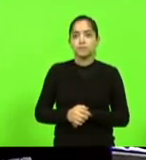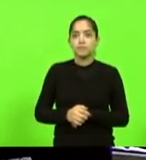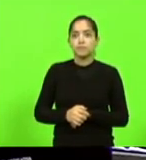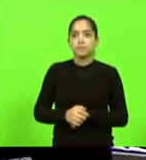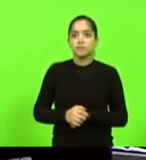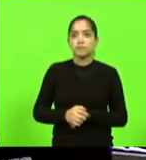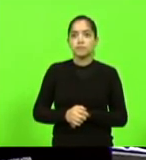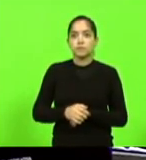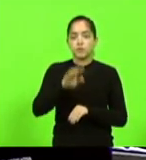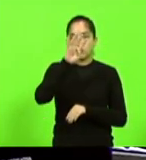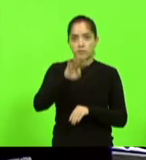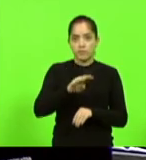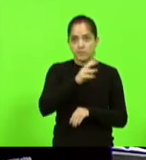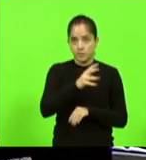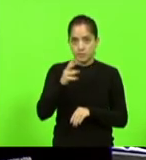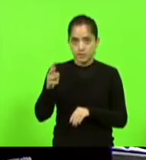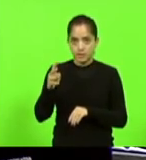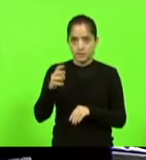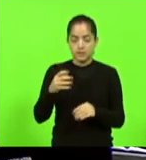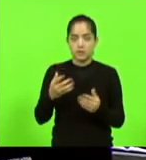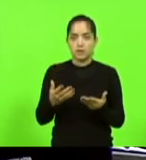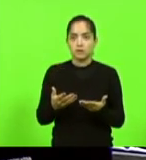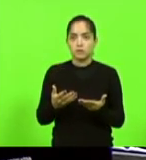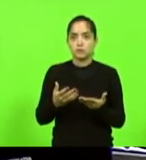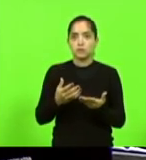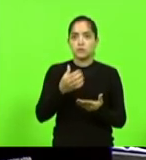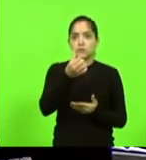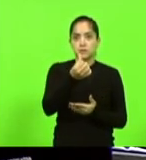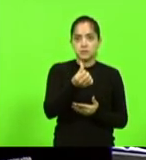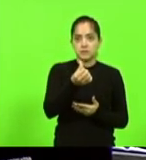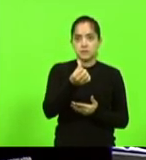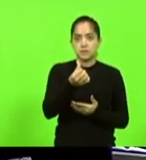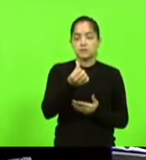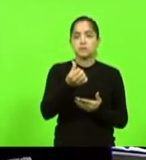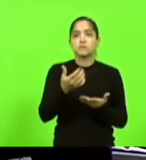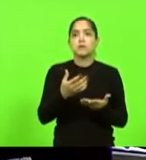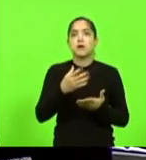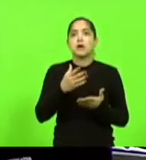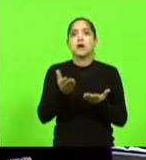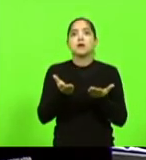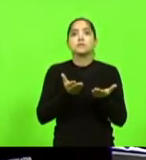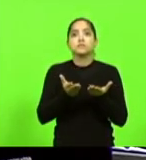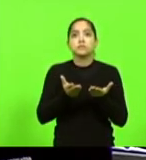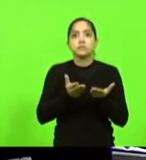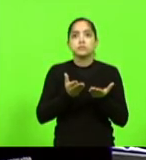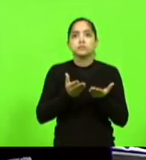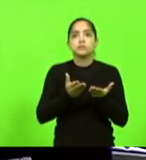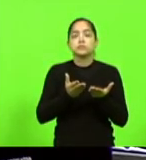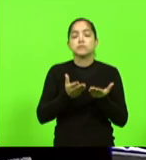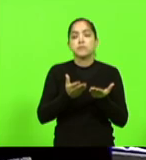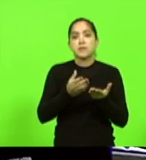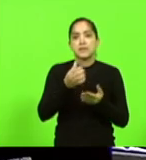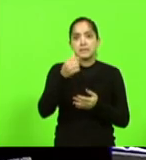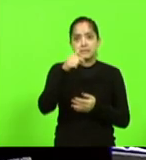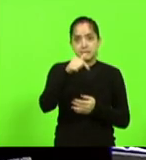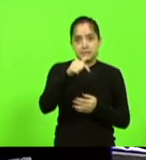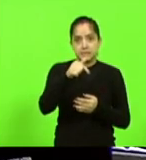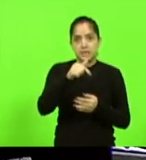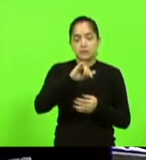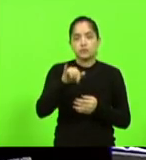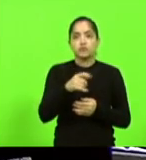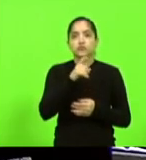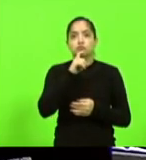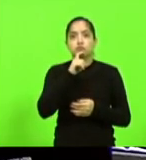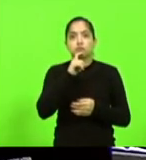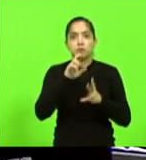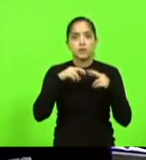Conforme o calendário, 6 de julho, a admissibilidade da PEC. 7 de julho, reunião